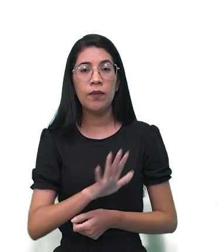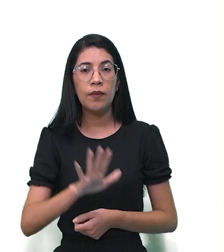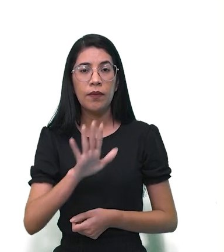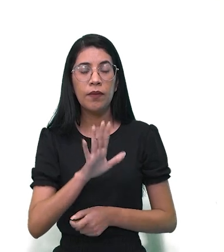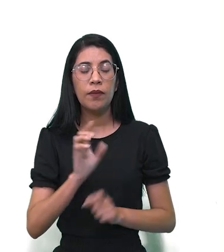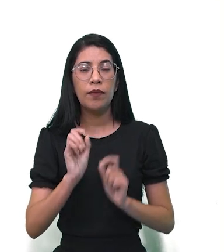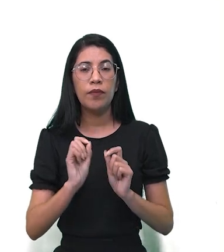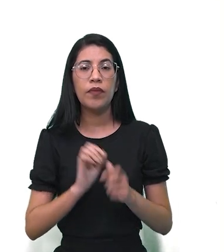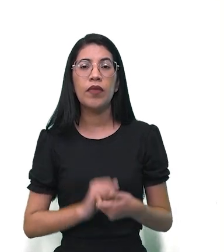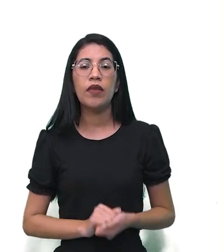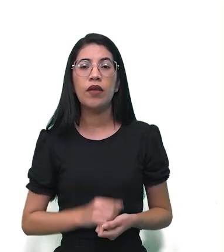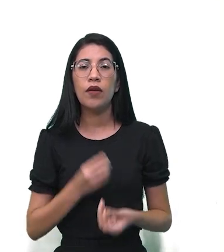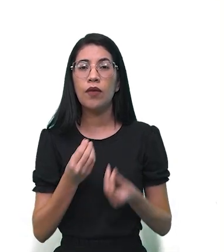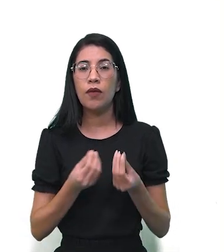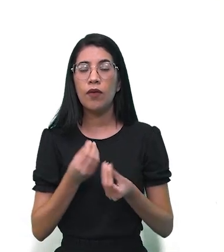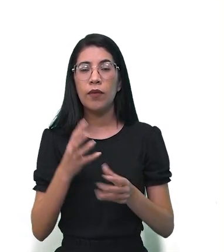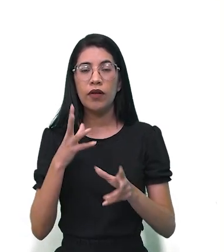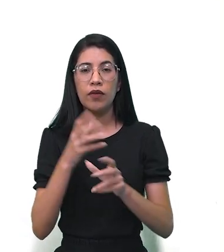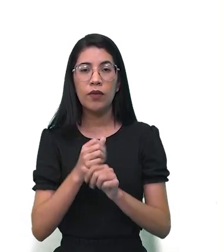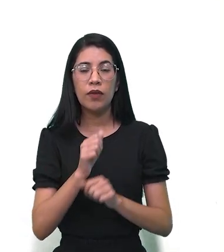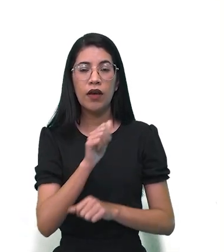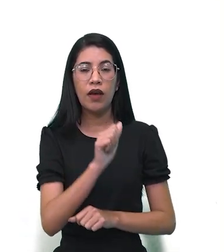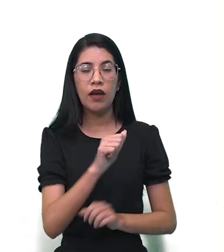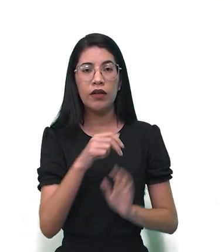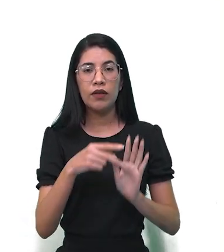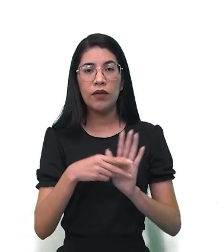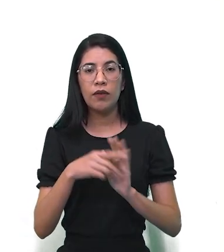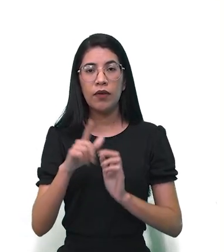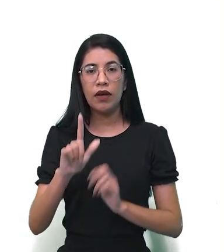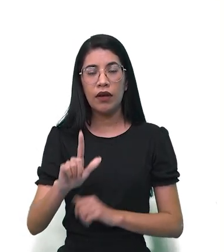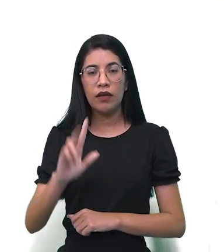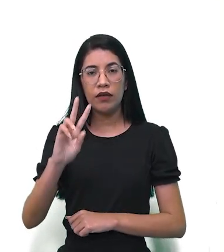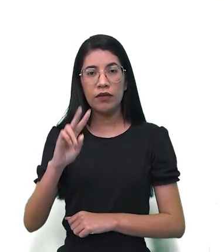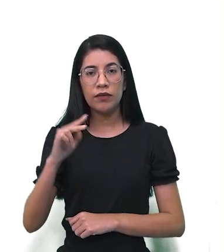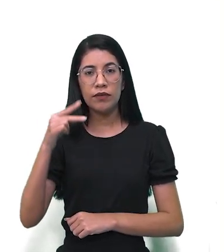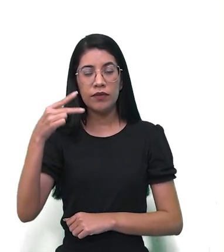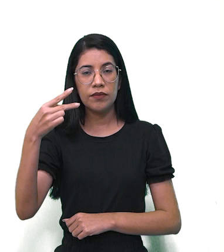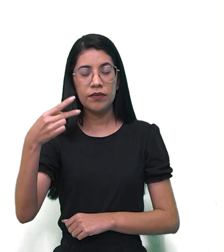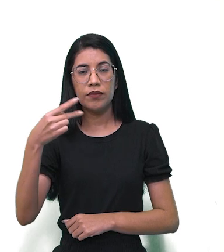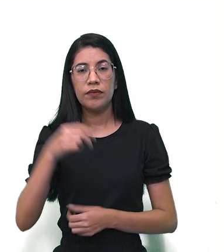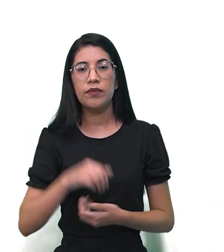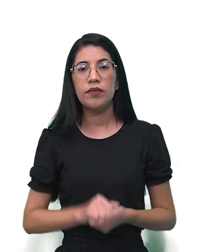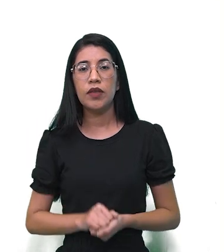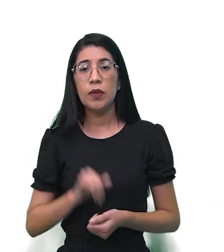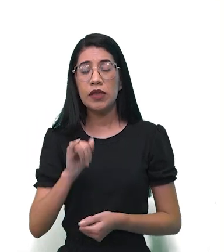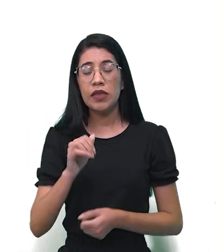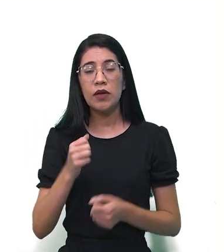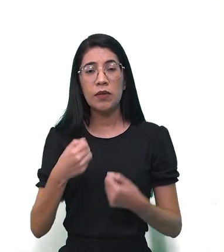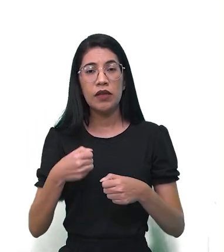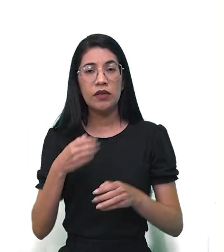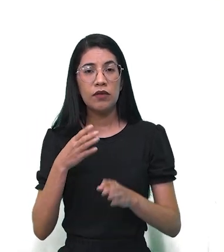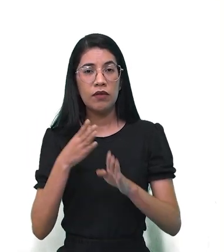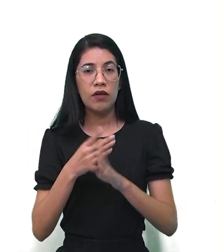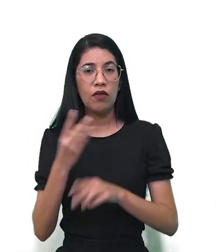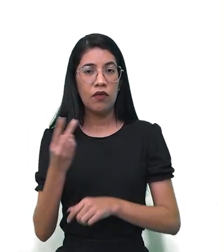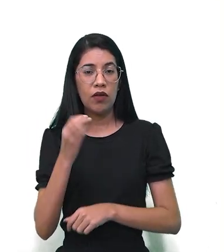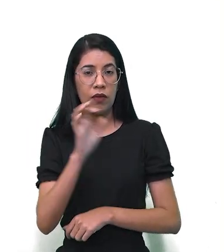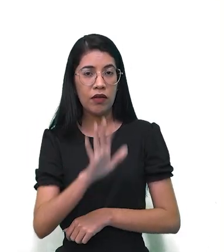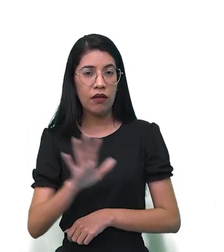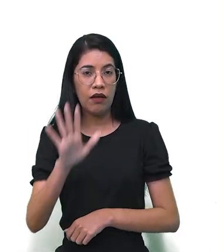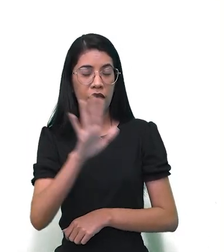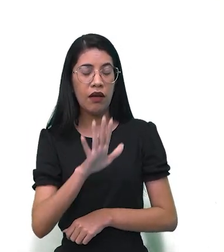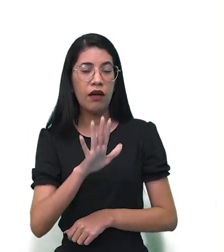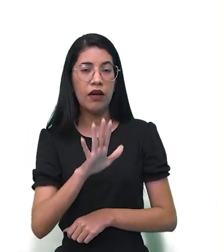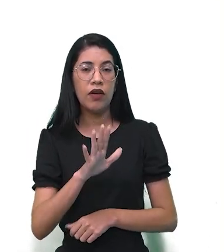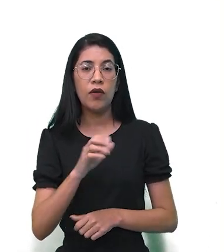igual ao lado elevado ao quadrado. Tudo bem? Então, se eu quero determinar a área de um quadrado, eu vou pegar